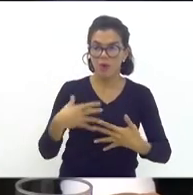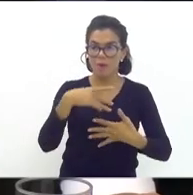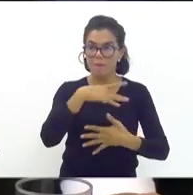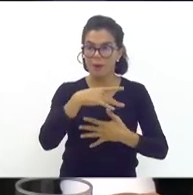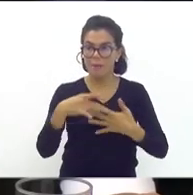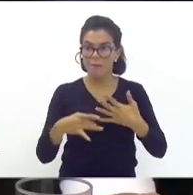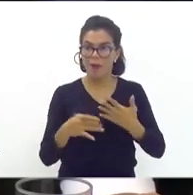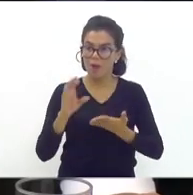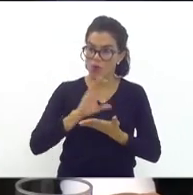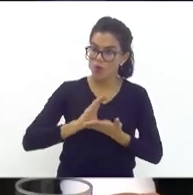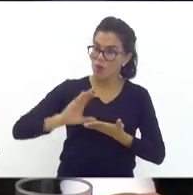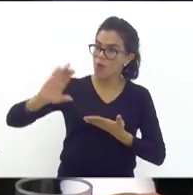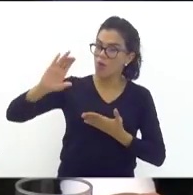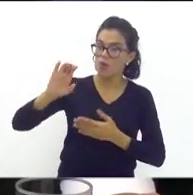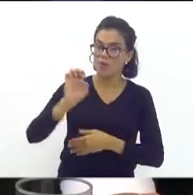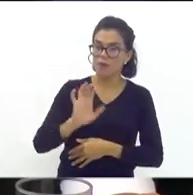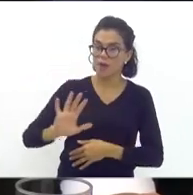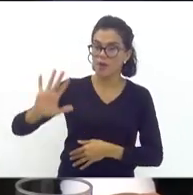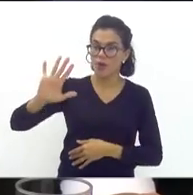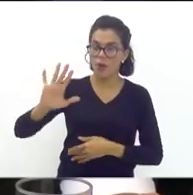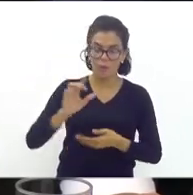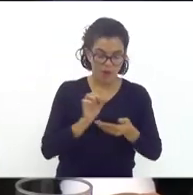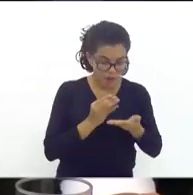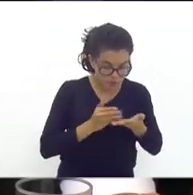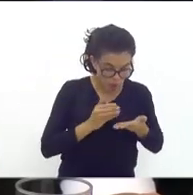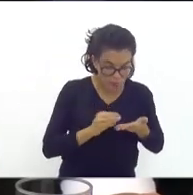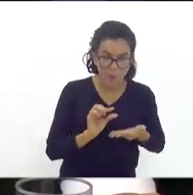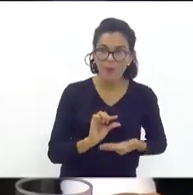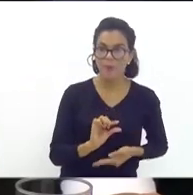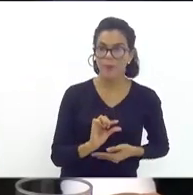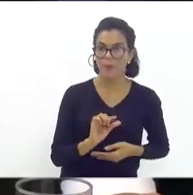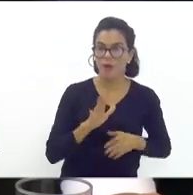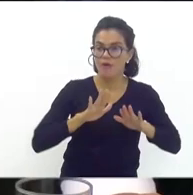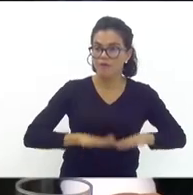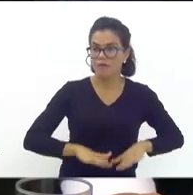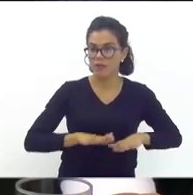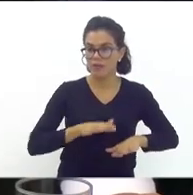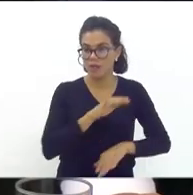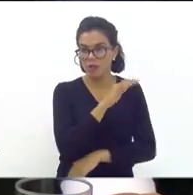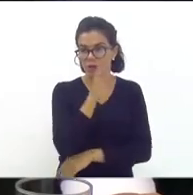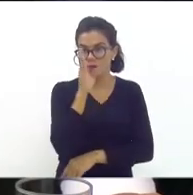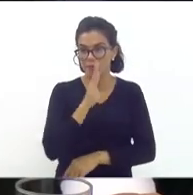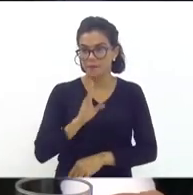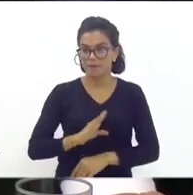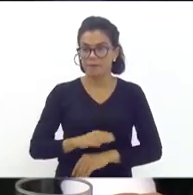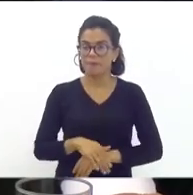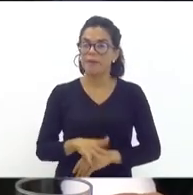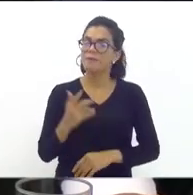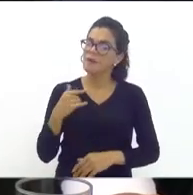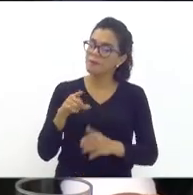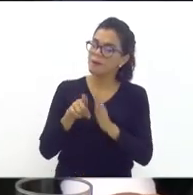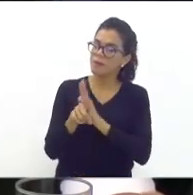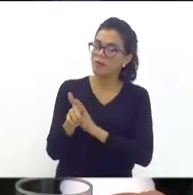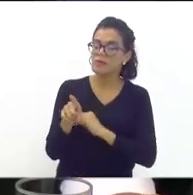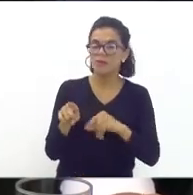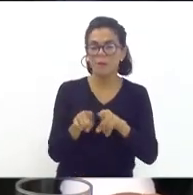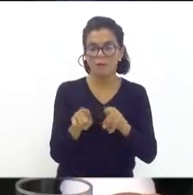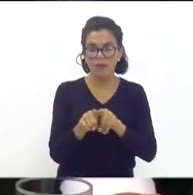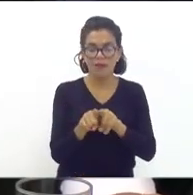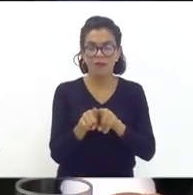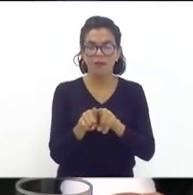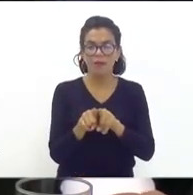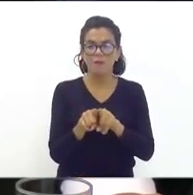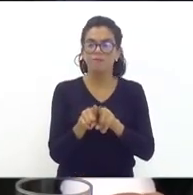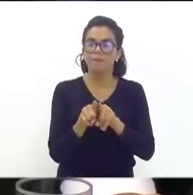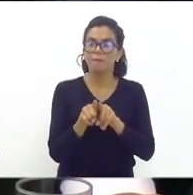lucro vai para Europa e menor parte fique aqui mas a minha pergunta ia muito que inclusive Foi motivo da minha